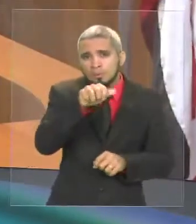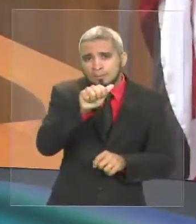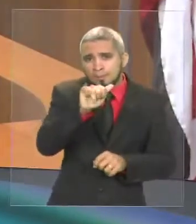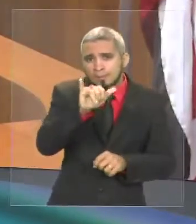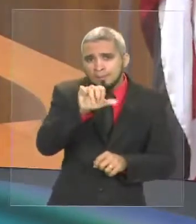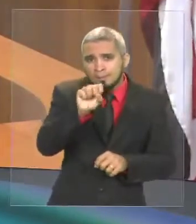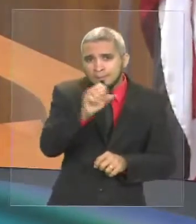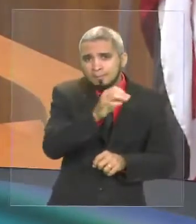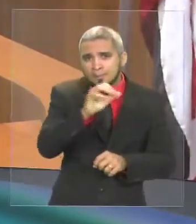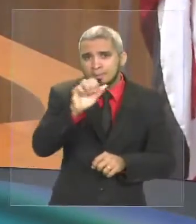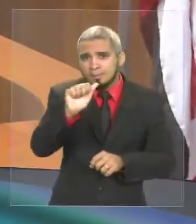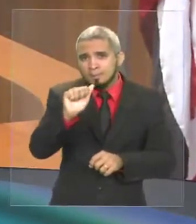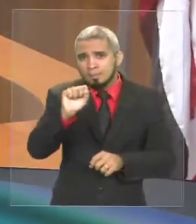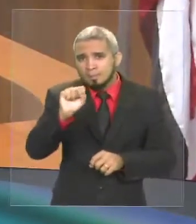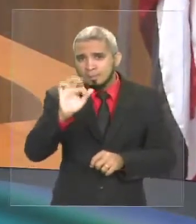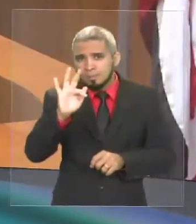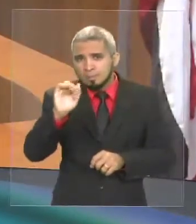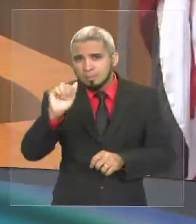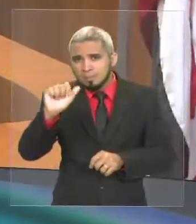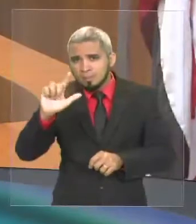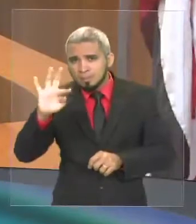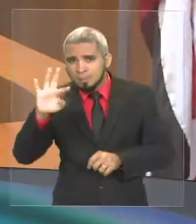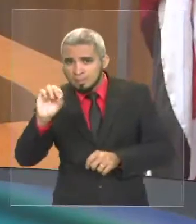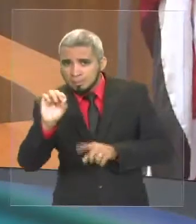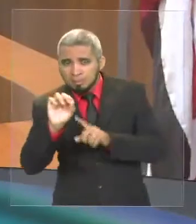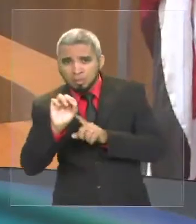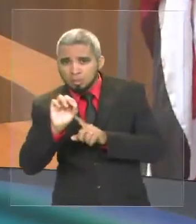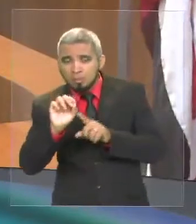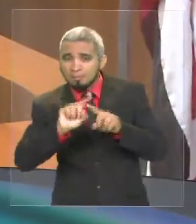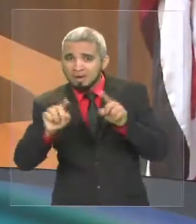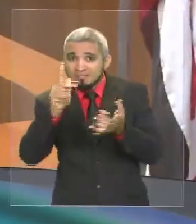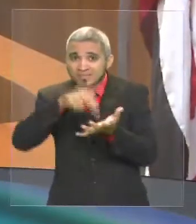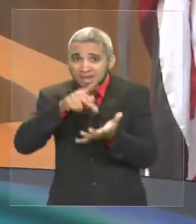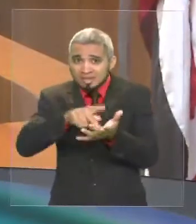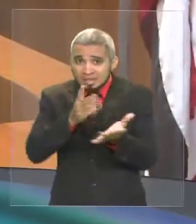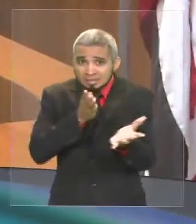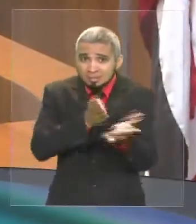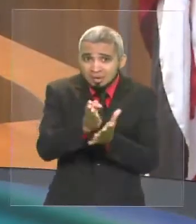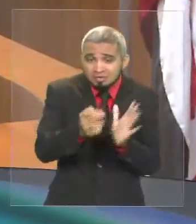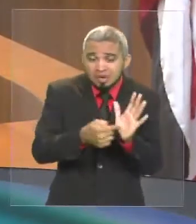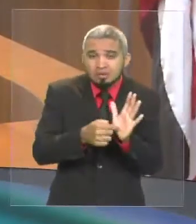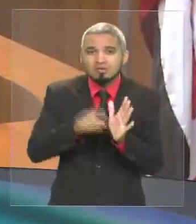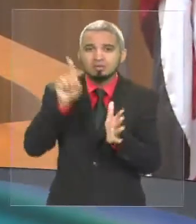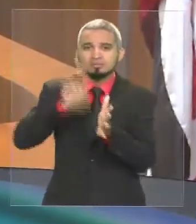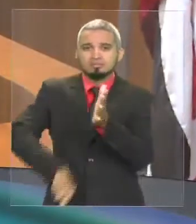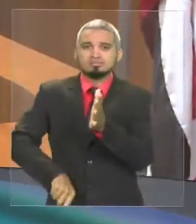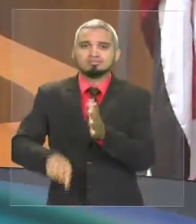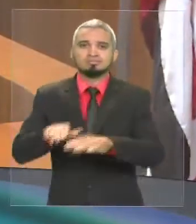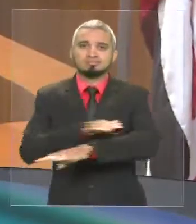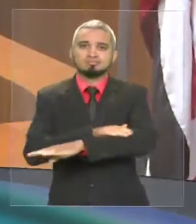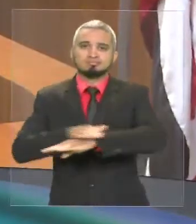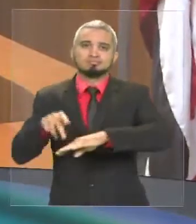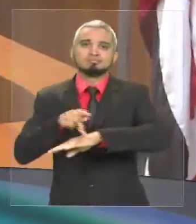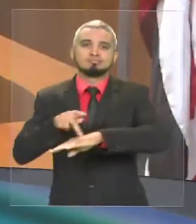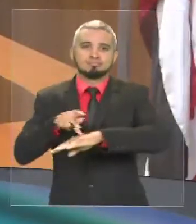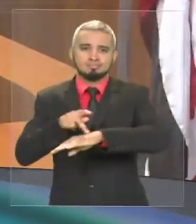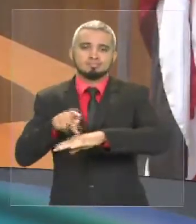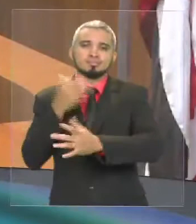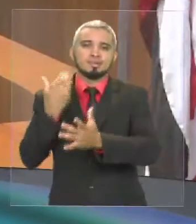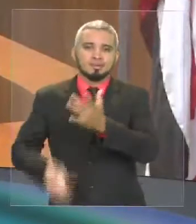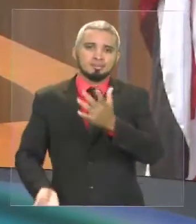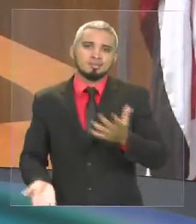asfalto, porque é isso que essa casa vai aprovar. Estabelecer que os municípios ficarão responsáveis pelas obras de